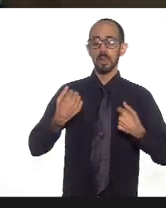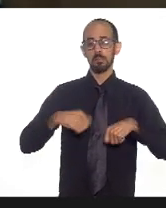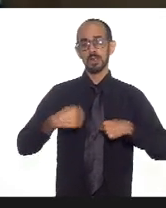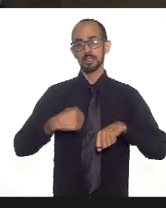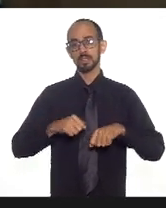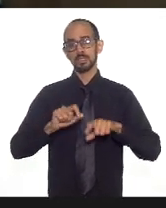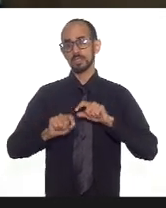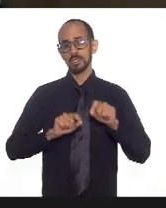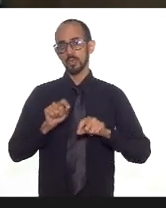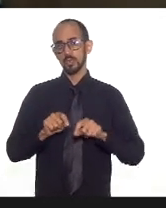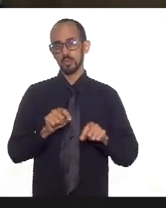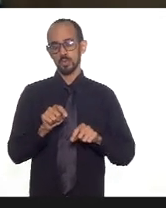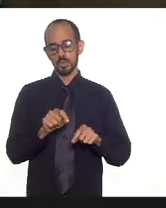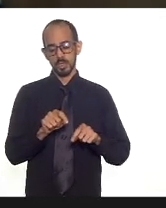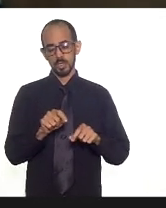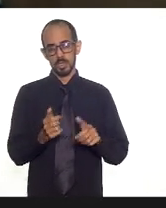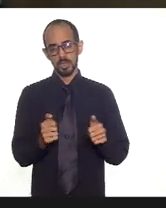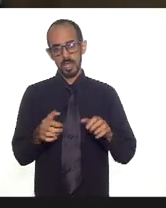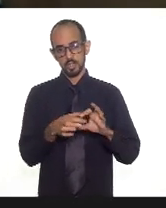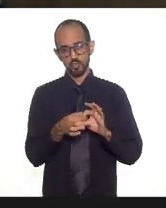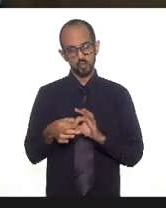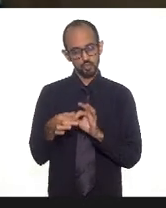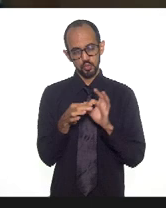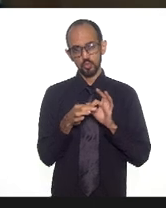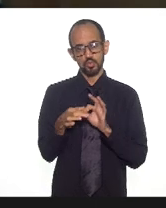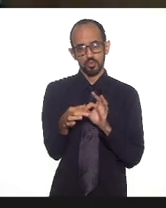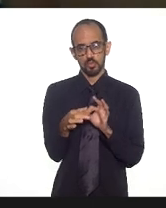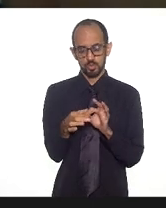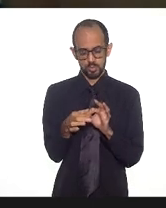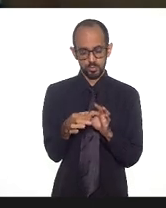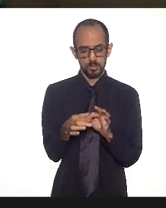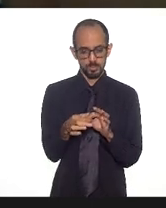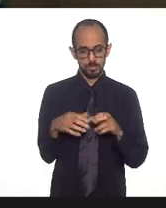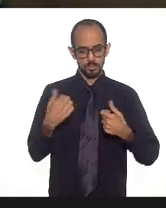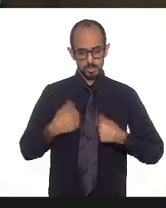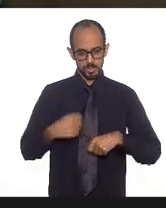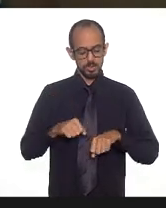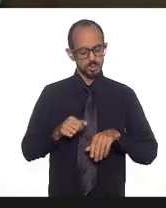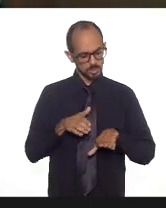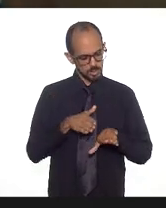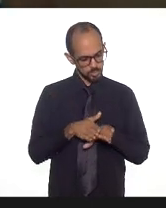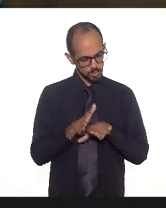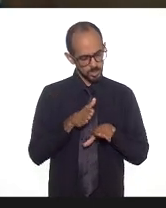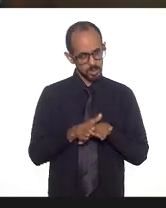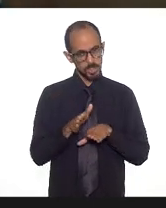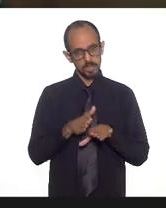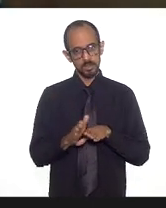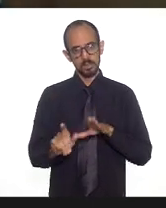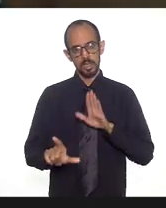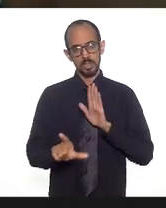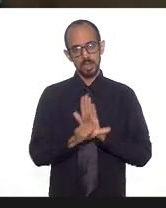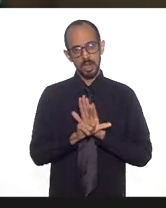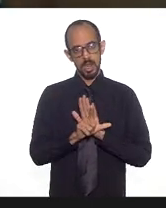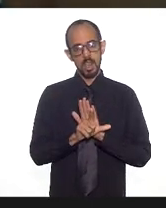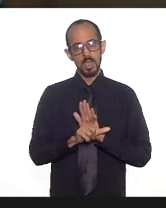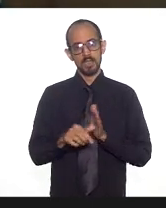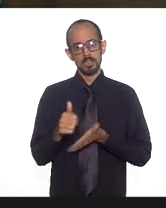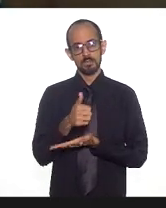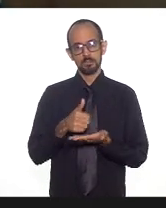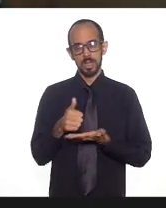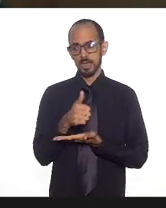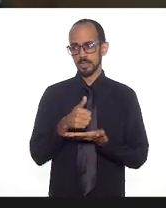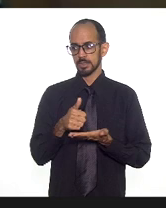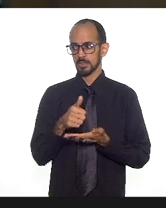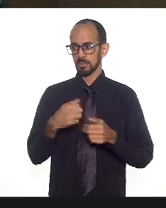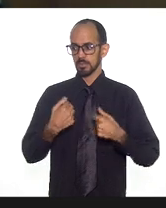ela precisa fazer parte, sim, precisa, as orientações da lei de diretrizes e bases precisam